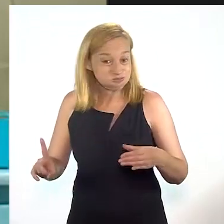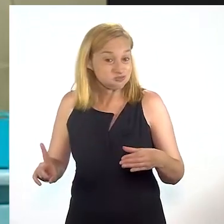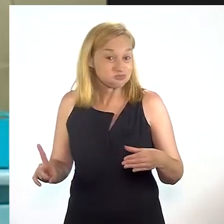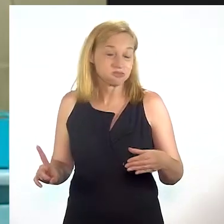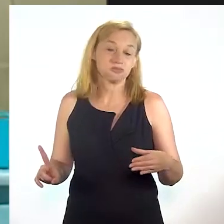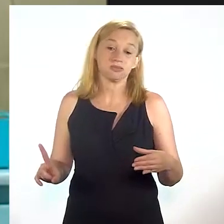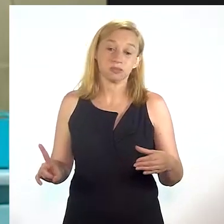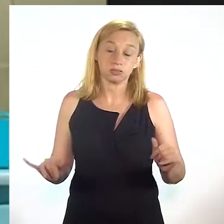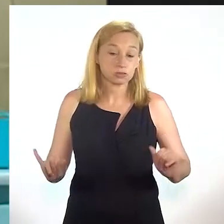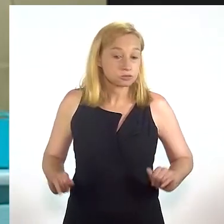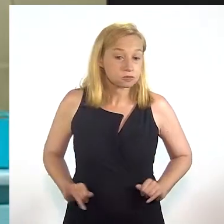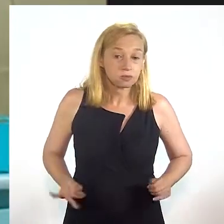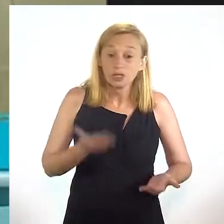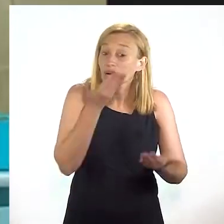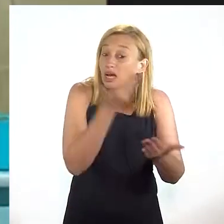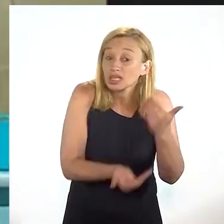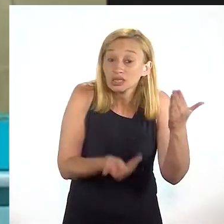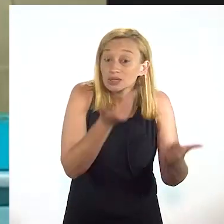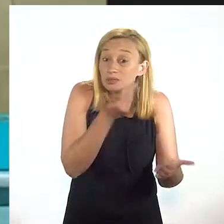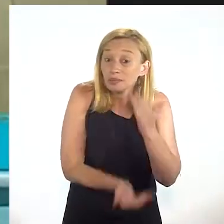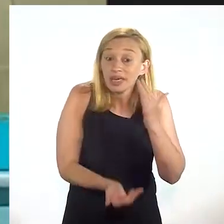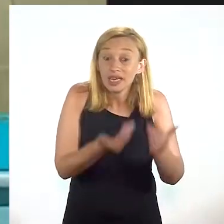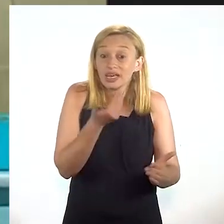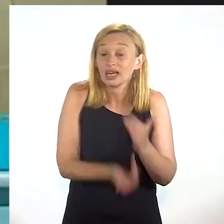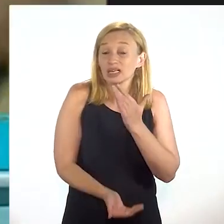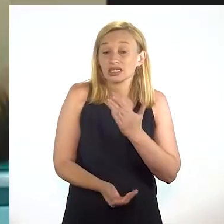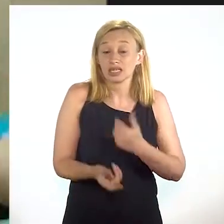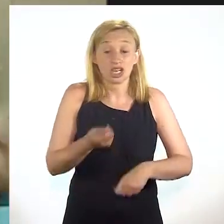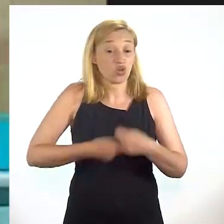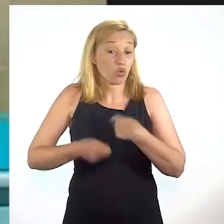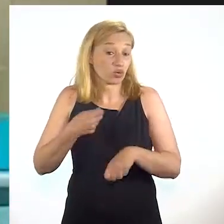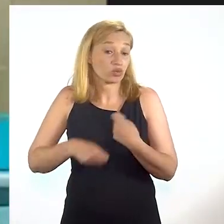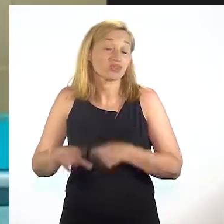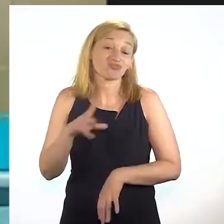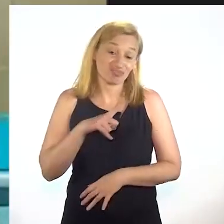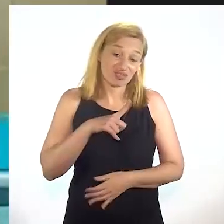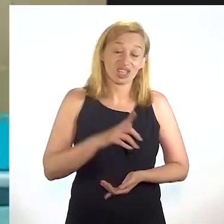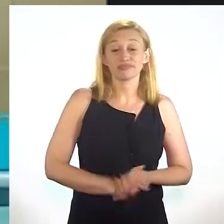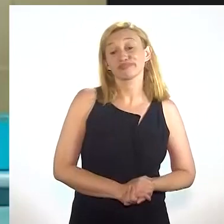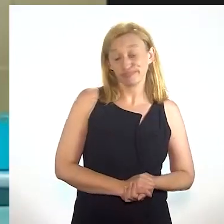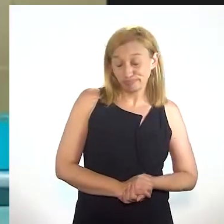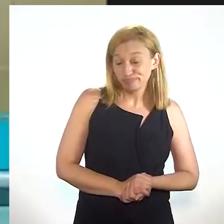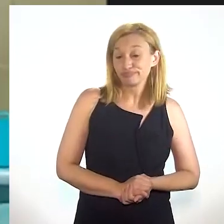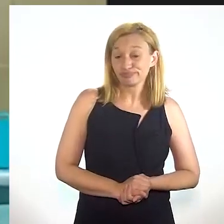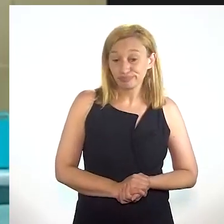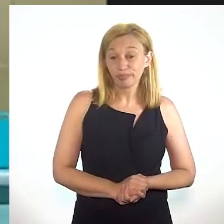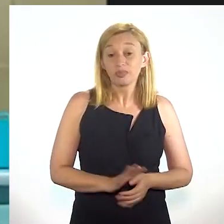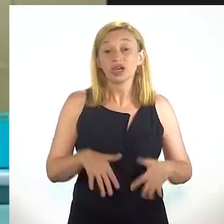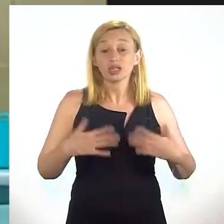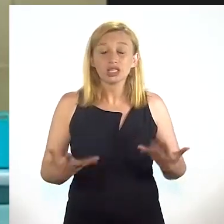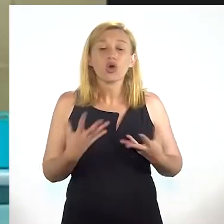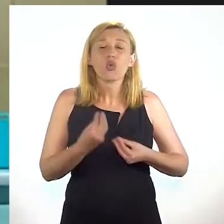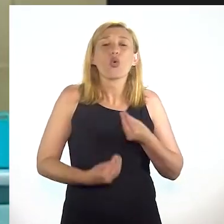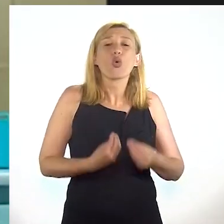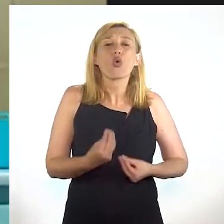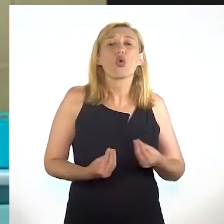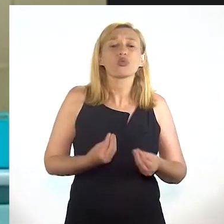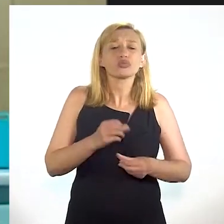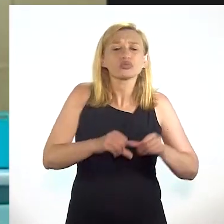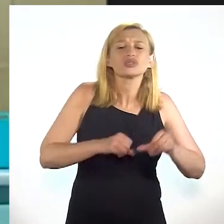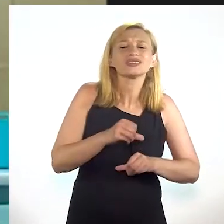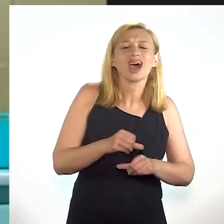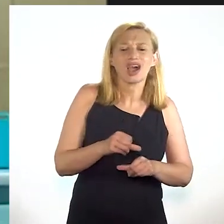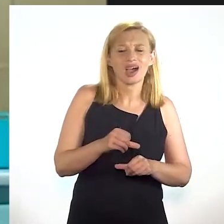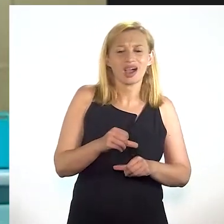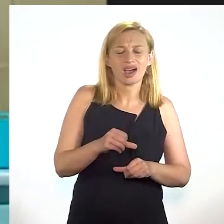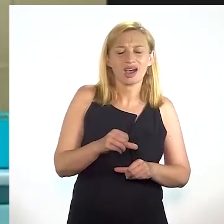pelo isolamento, pelas perdas salariais, perdas econômicas que tiveram. Então,